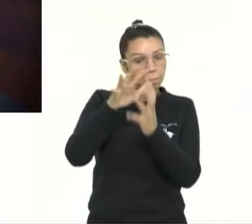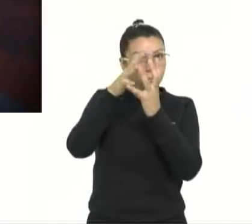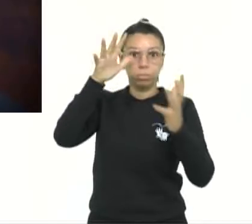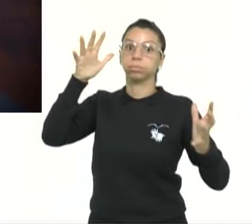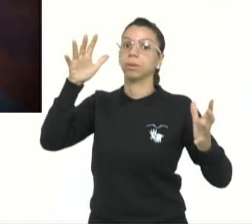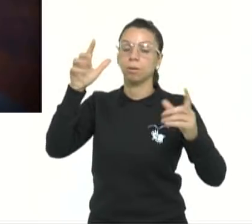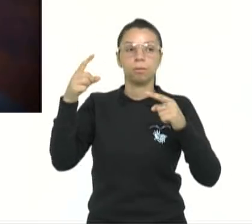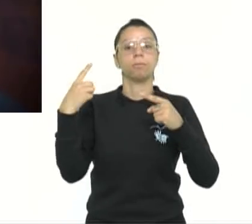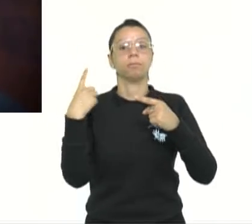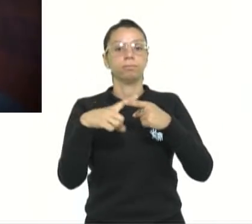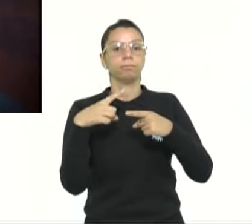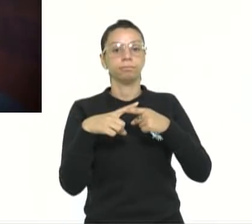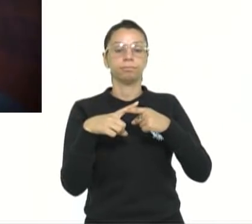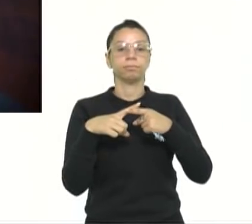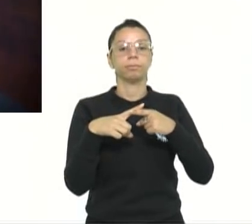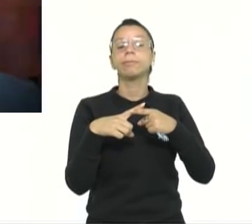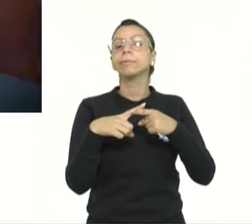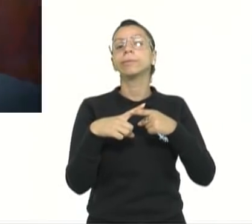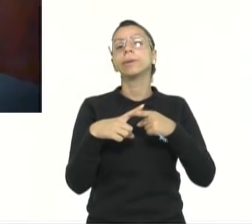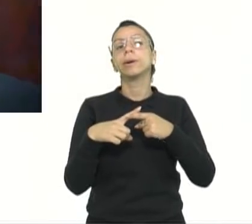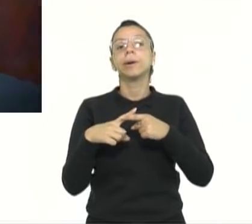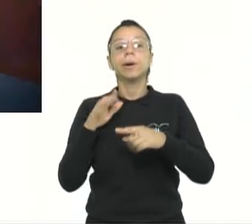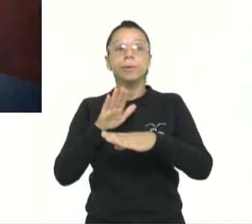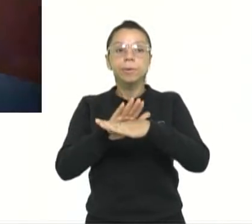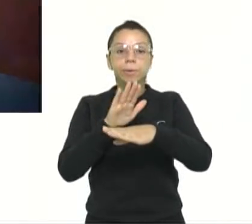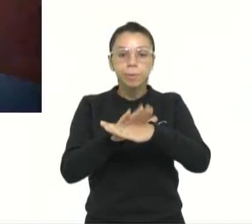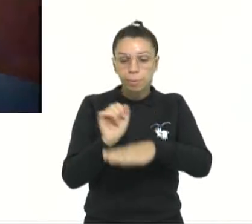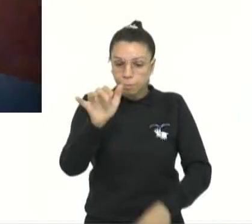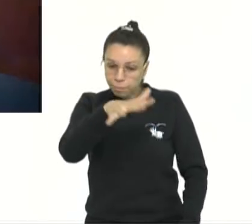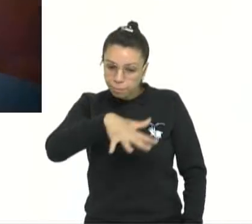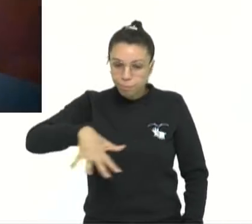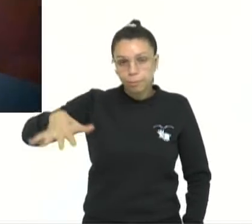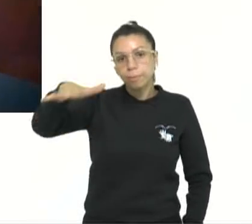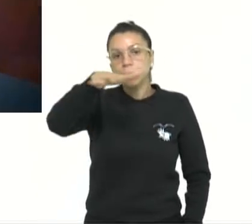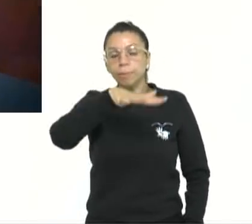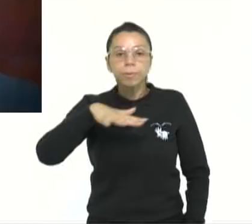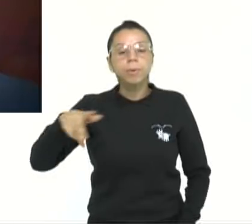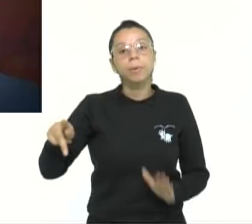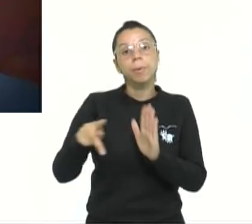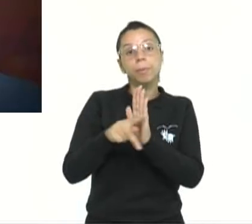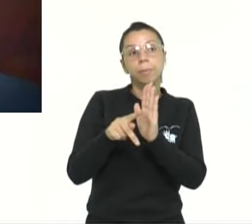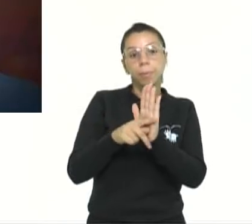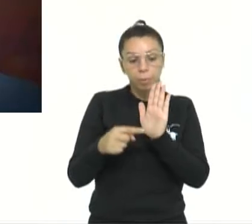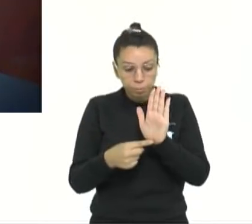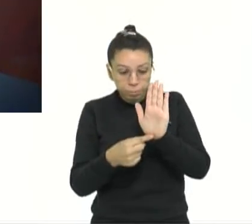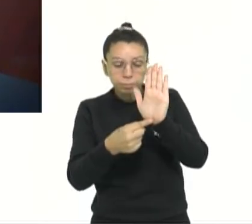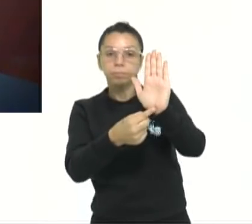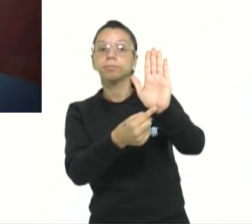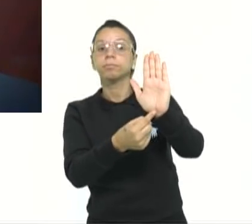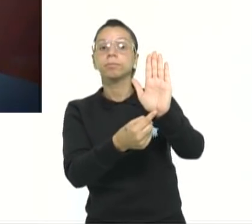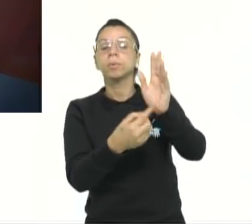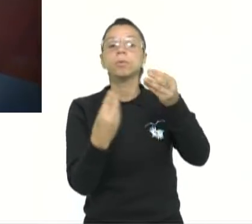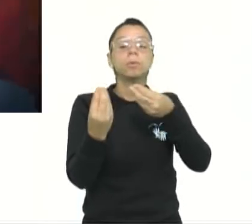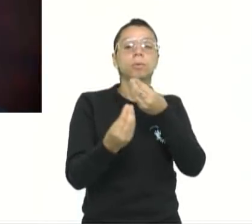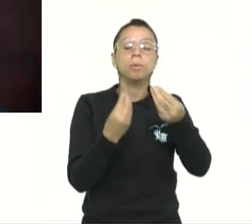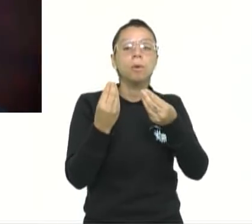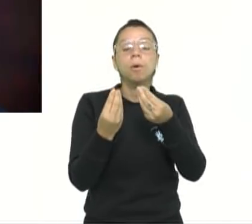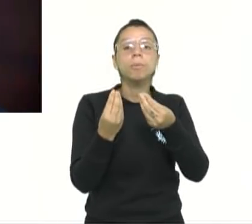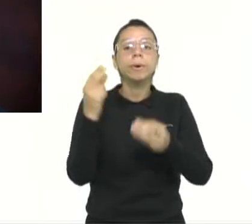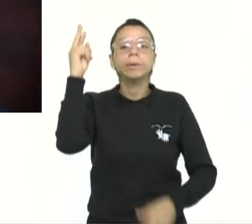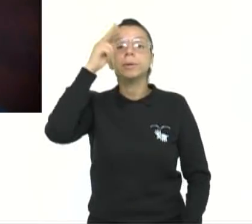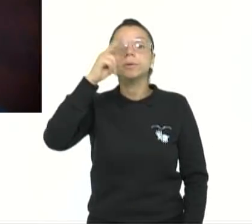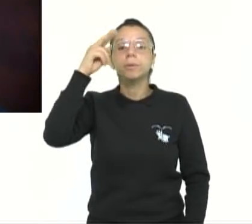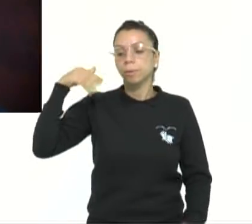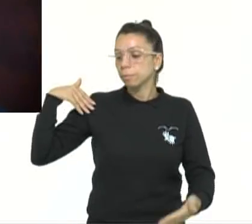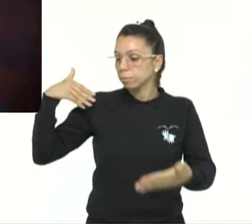que servem para mostrar esse ambiente do personagem e o tom da história, que é uma